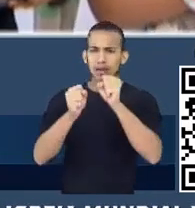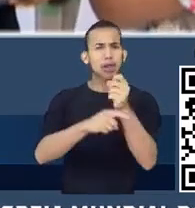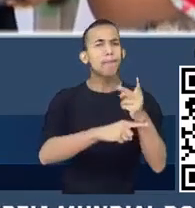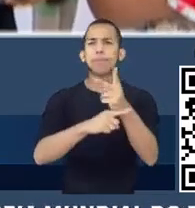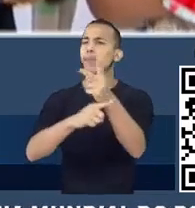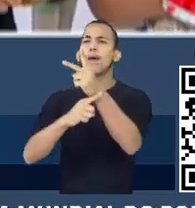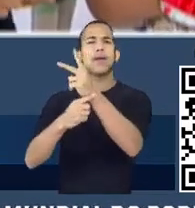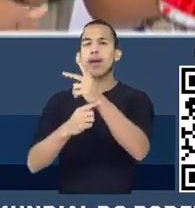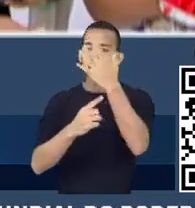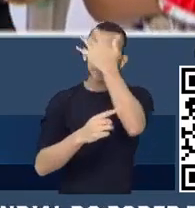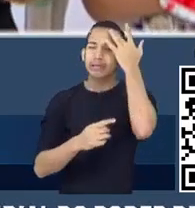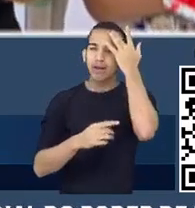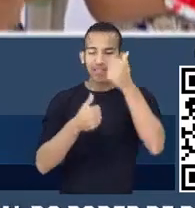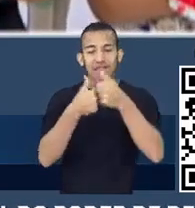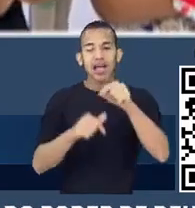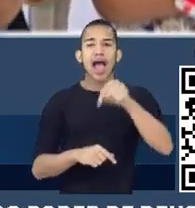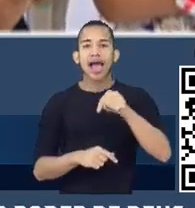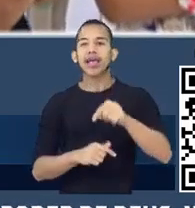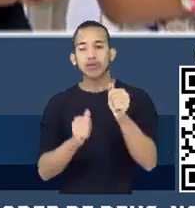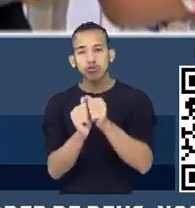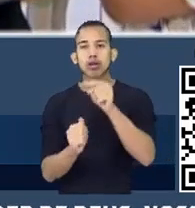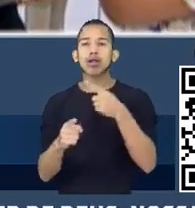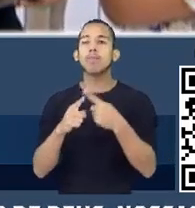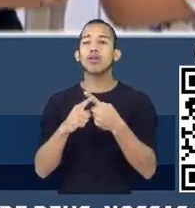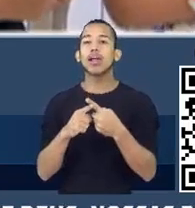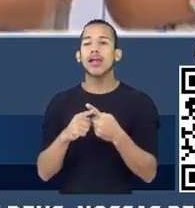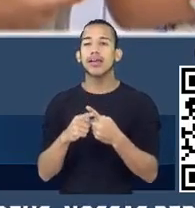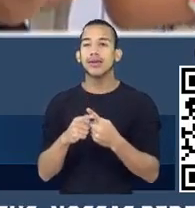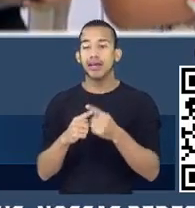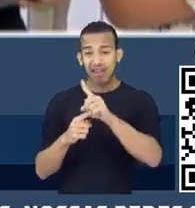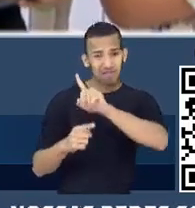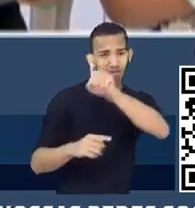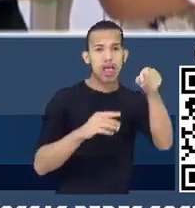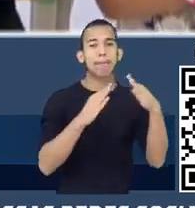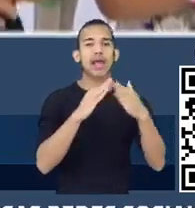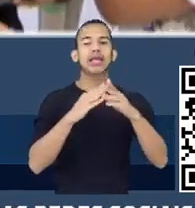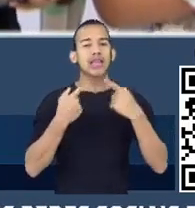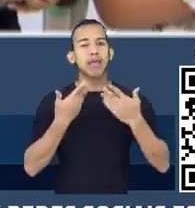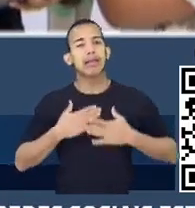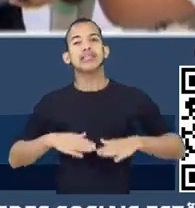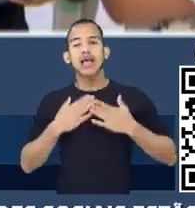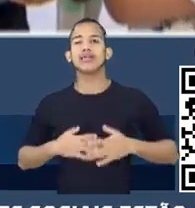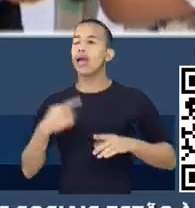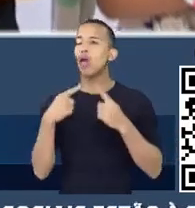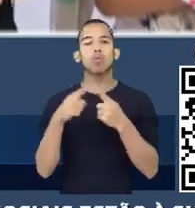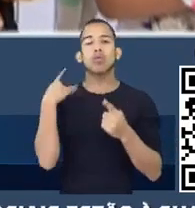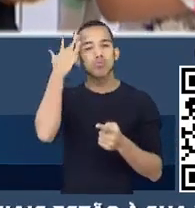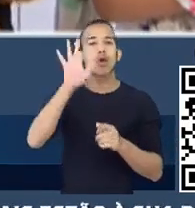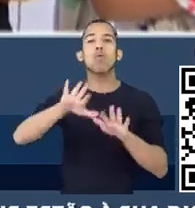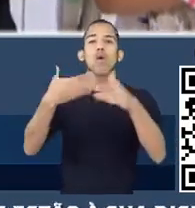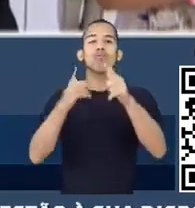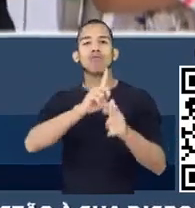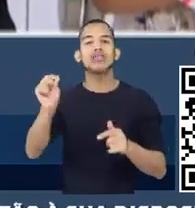Você pode procurar uma pessoa para ficar aqui no seu lugar. Por quê? Para você ir para casa descansar, porque eu não sei quando que vocês vão sair daqui. Eu virei para ele